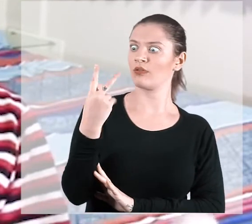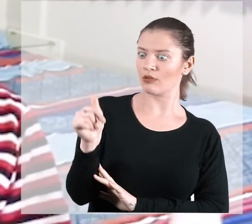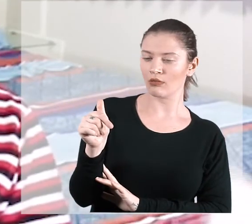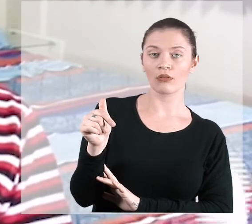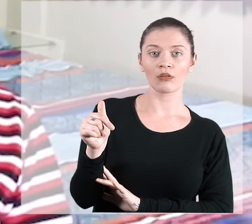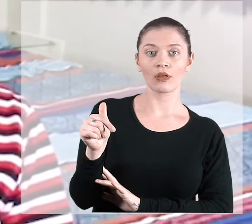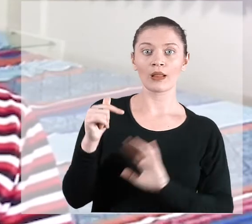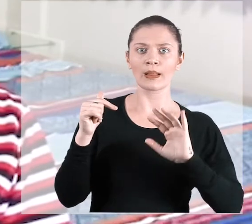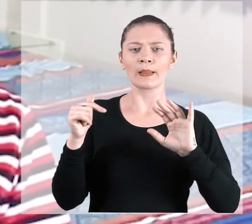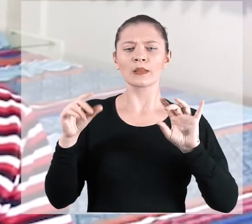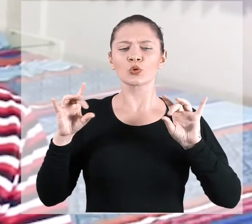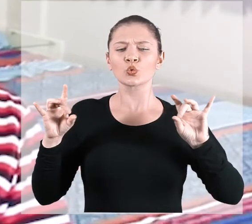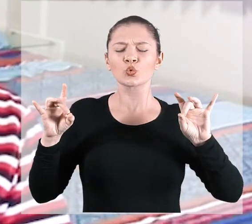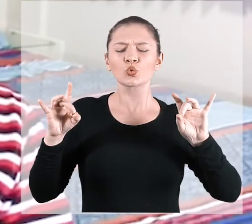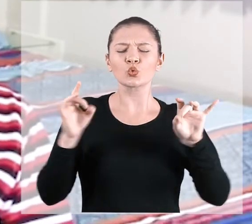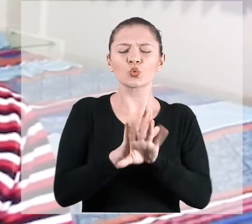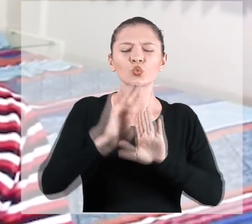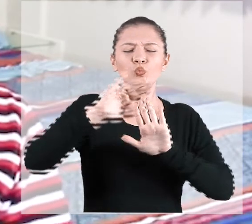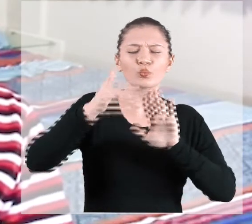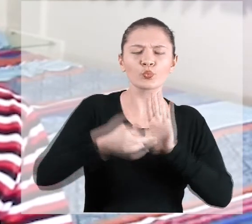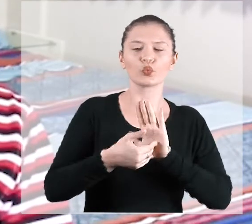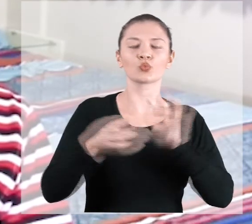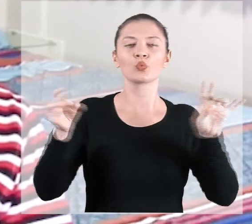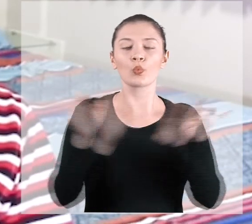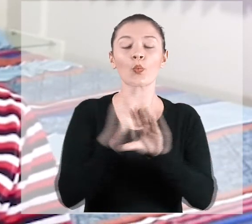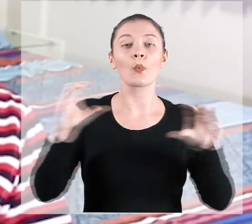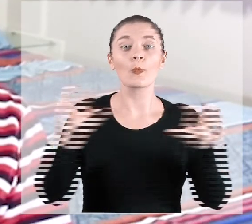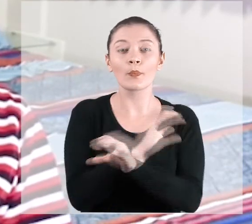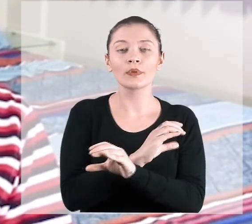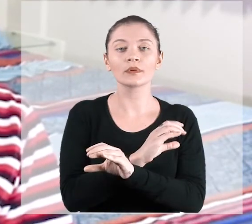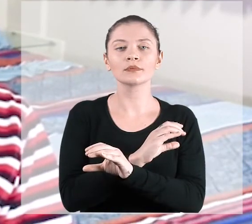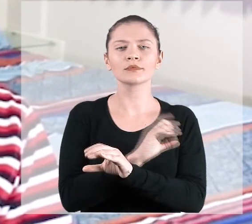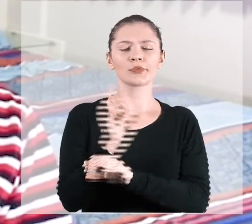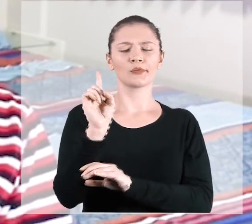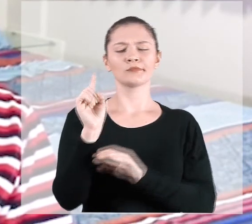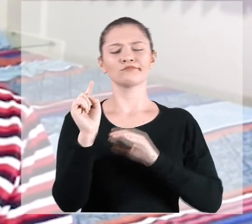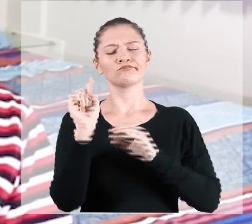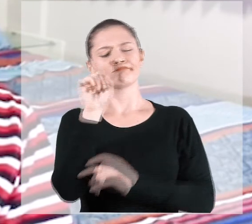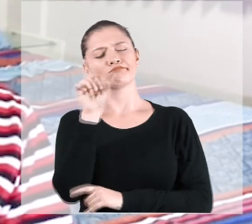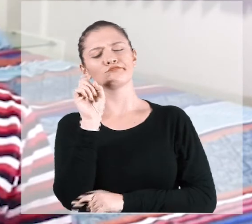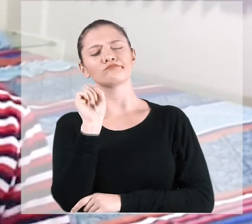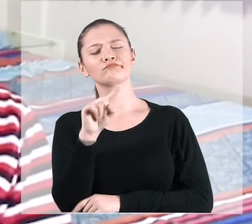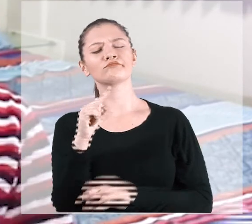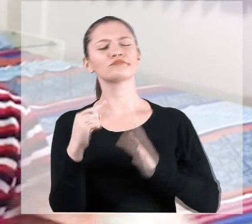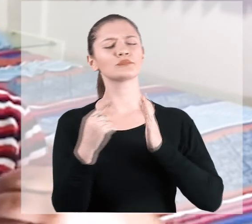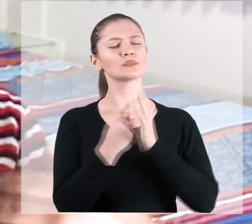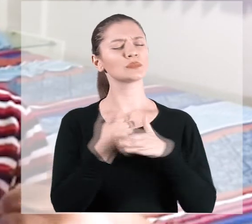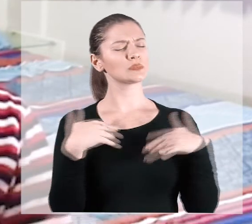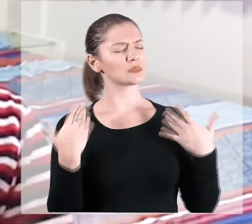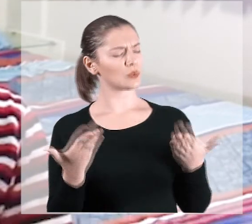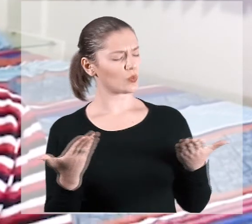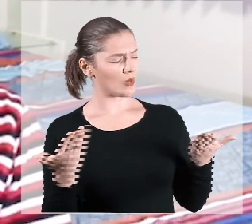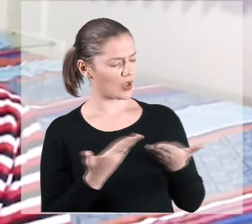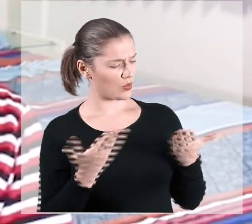tudo já estava completo na minha vida, o meu questionamento maior foi, então quer dizer que agora